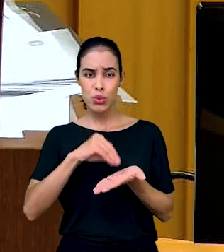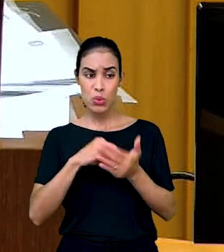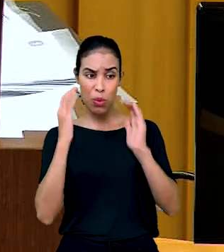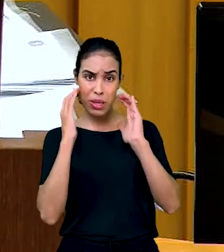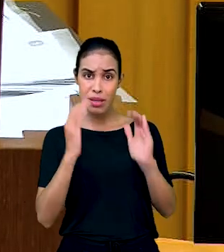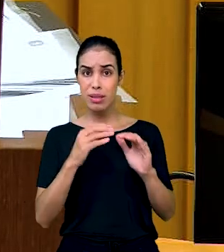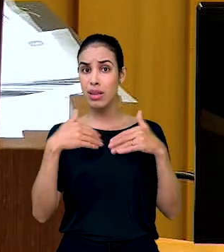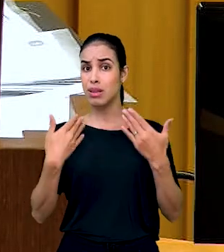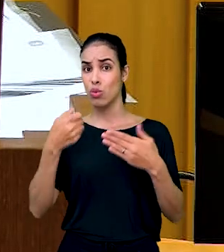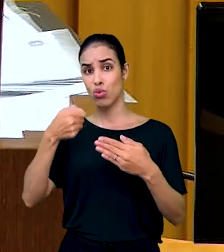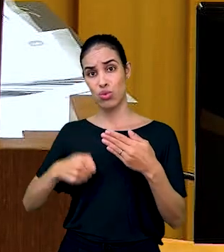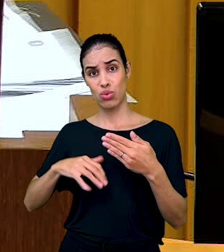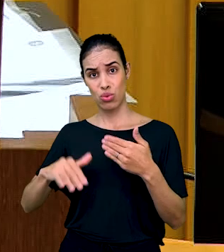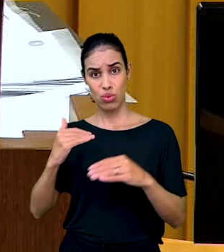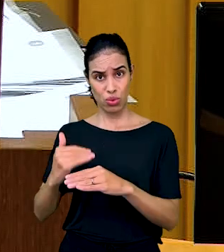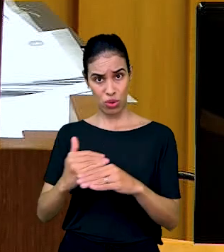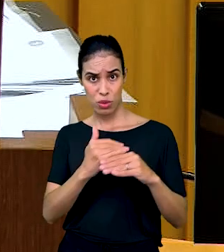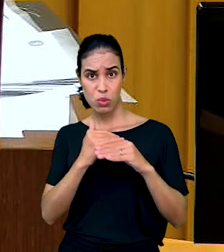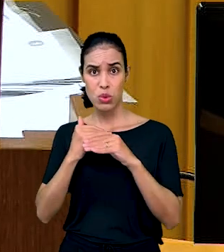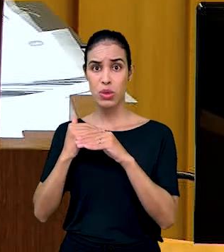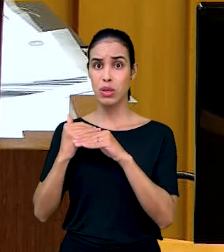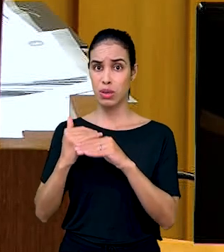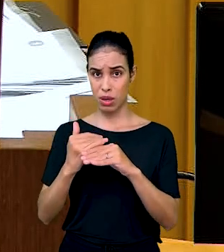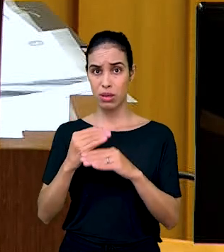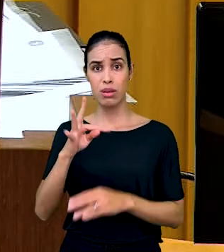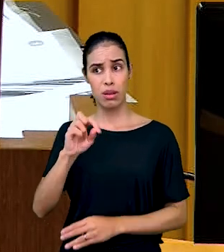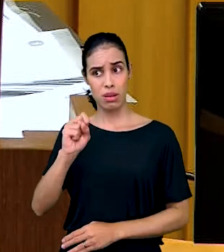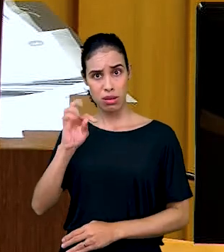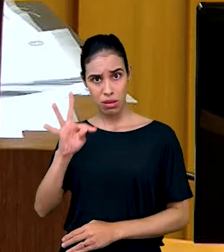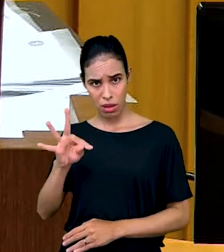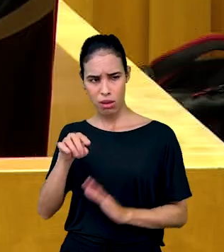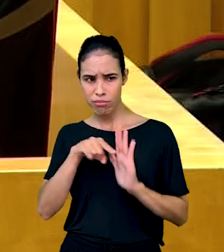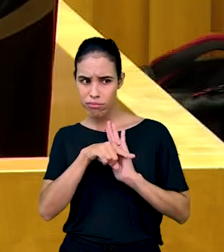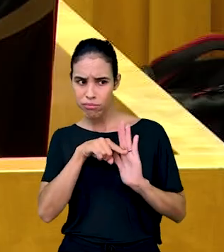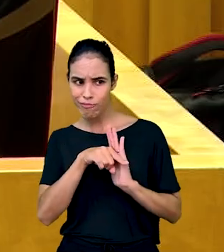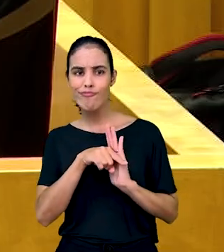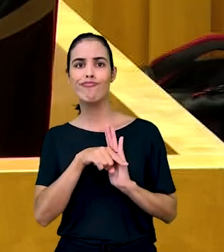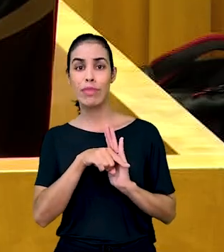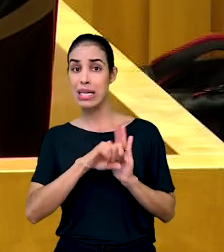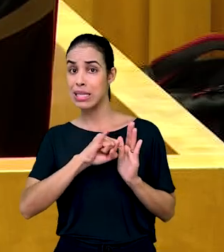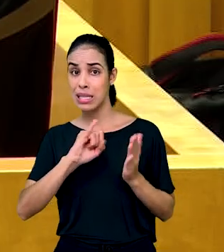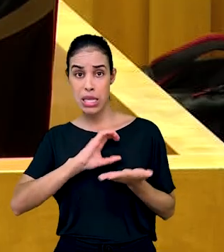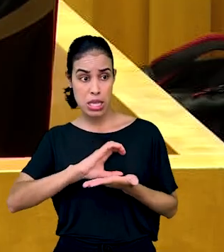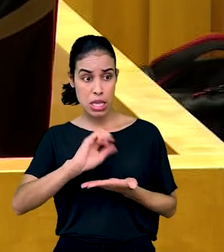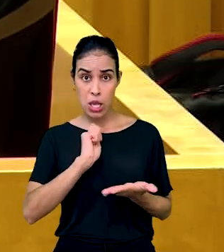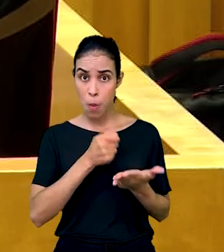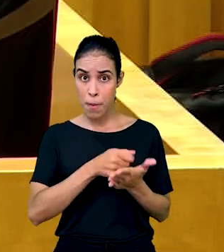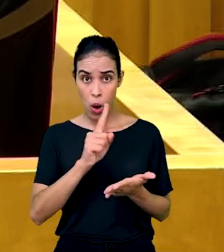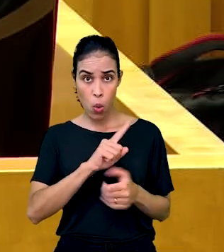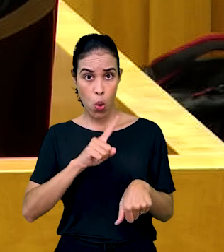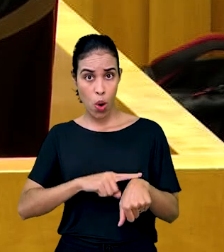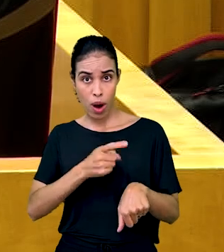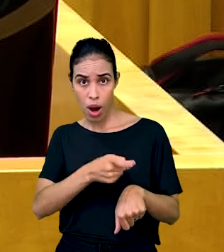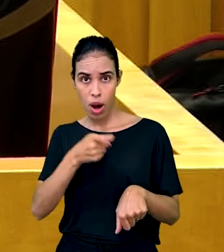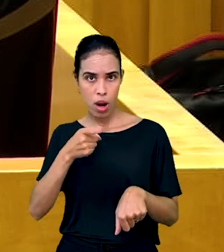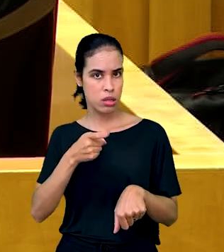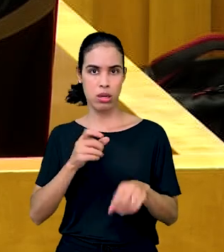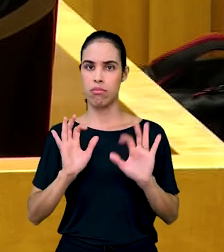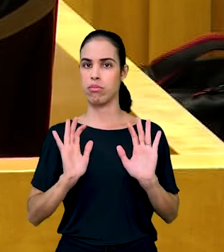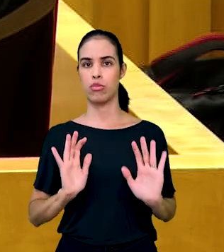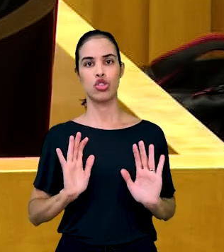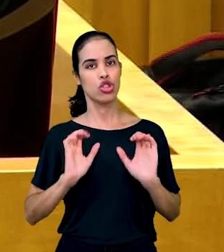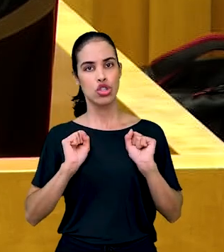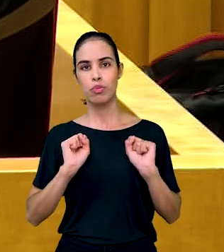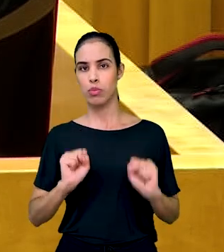Segundo o ministro, a jurisprudência consolidada na Corte Superior Trabalhista considera que o não pagamento de horas extras